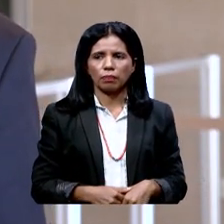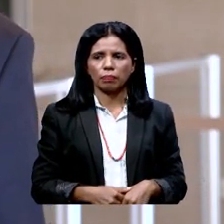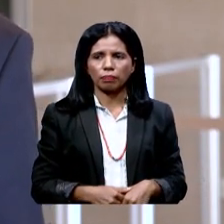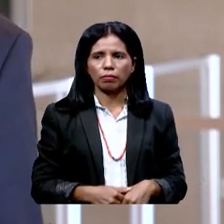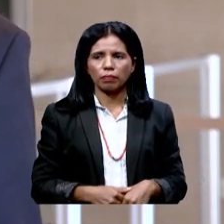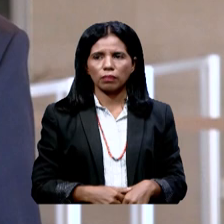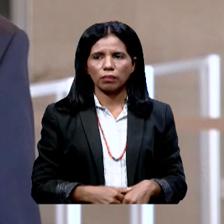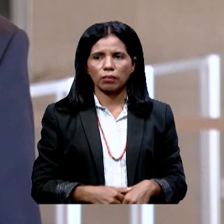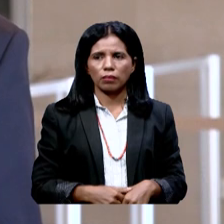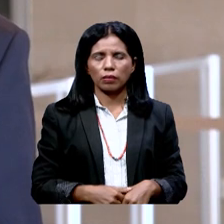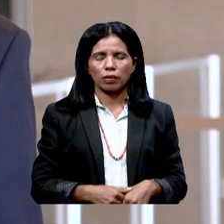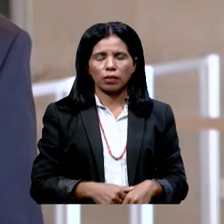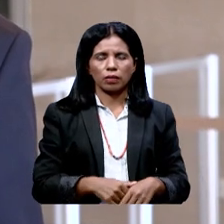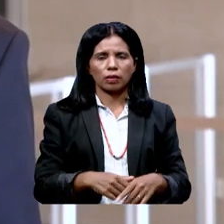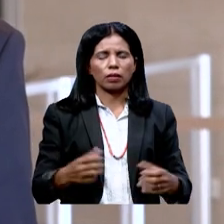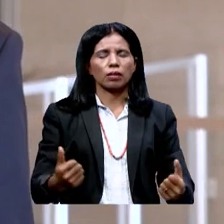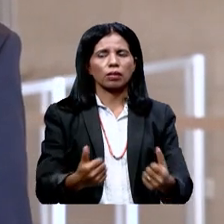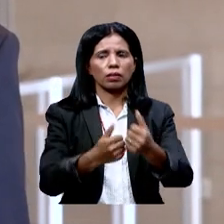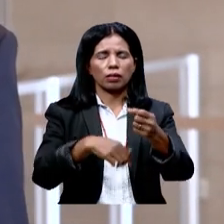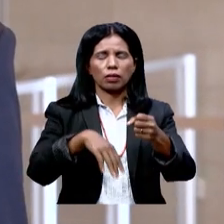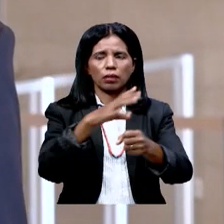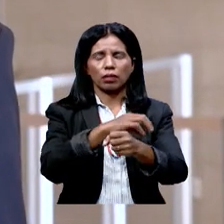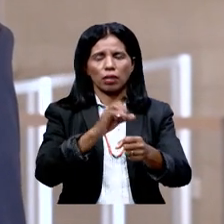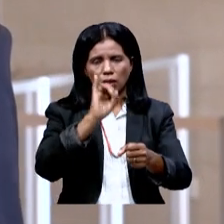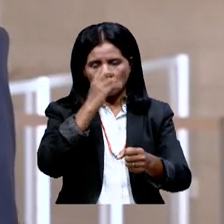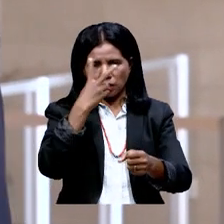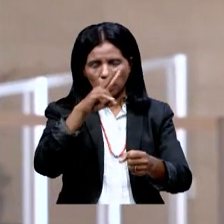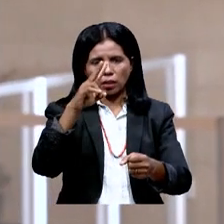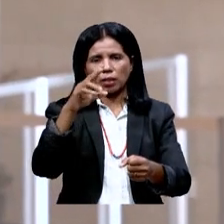Os jogos da CPLP, realmente, o secretário de Estado